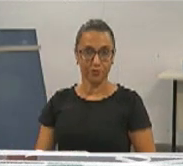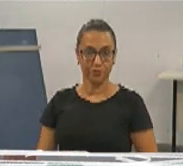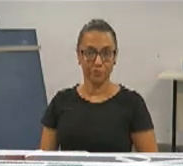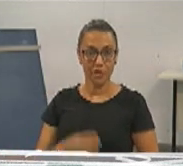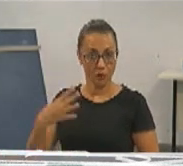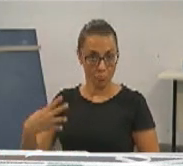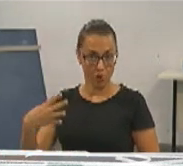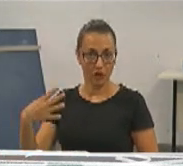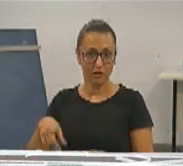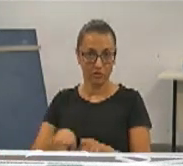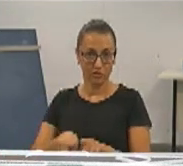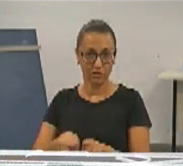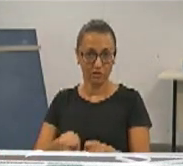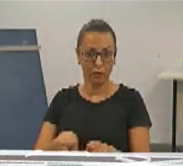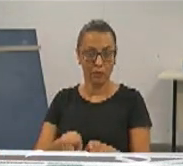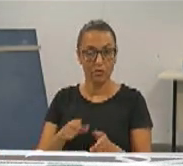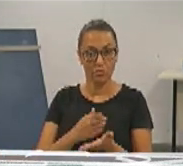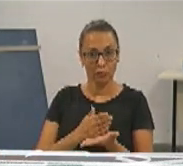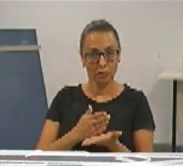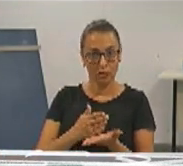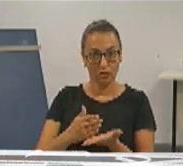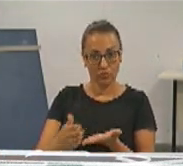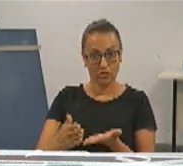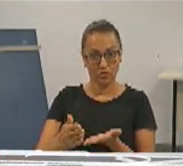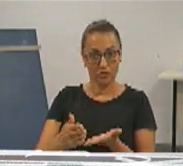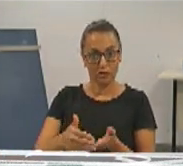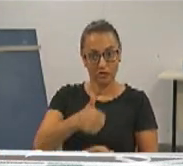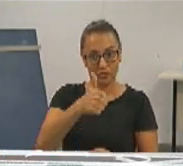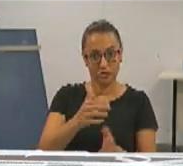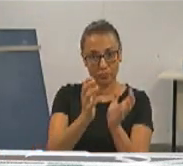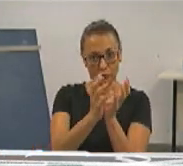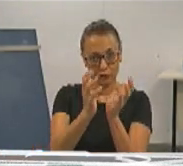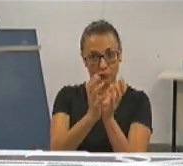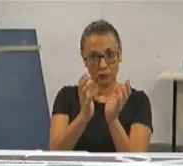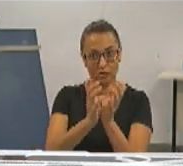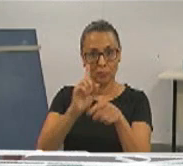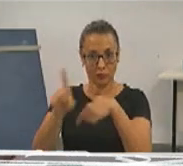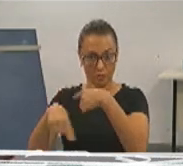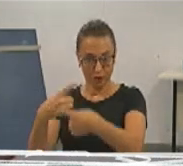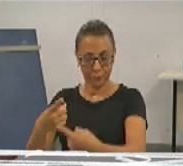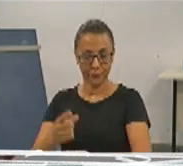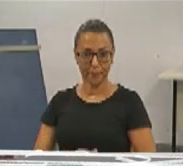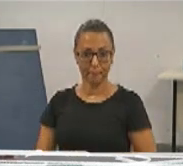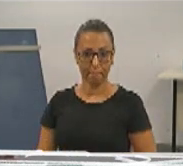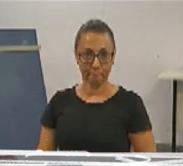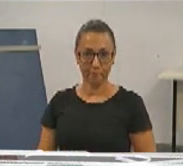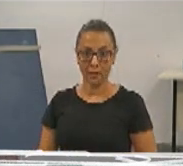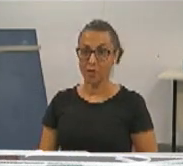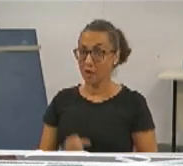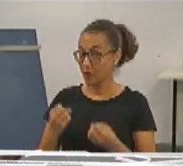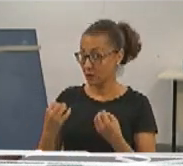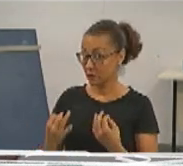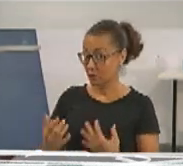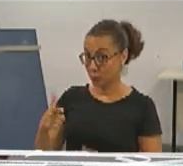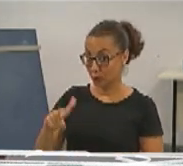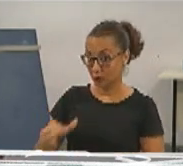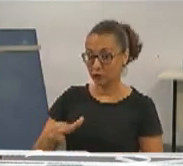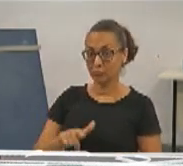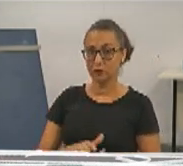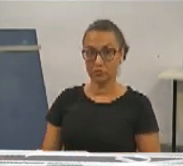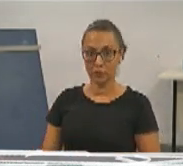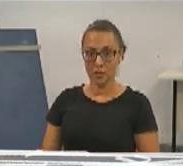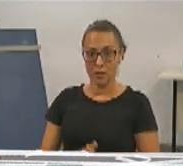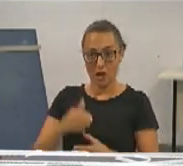4. Eu procederei com o do primeiro bloco logo a seguir. Reforçamos que os